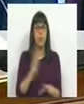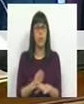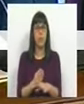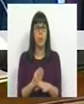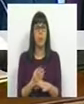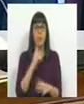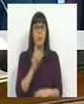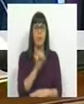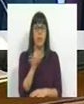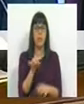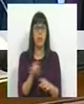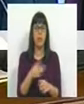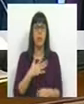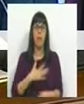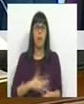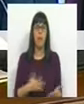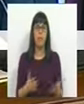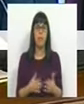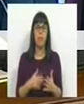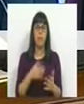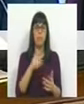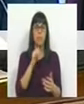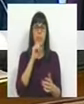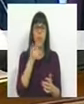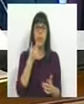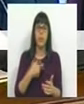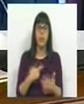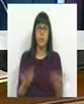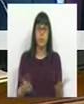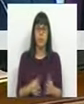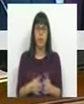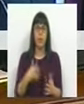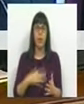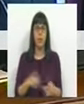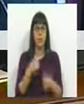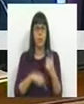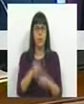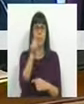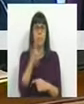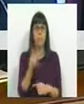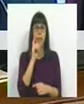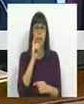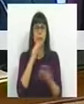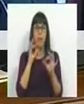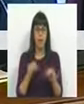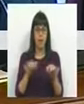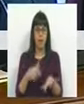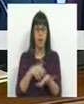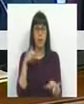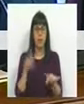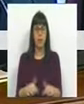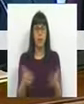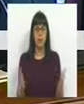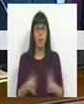última questão que pretendemos que nos responda. Queremos que Vossa Excelência garanta a este